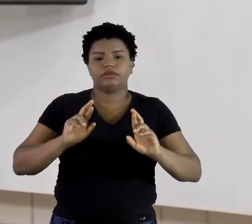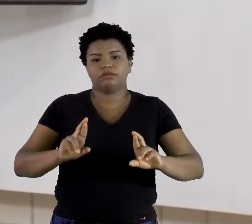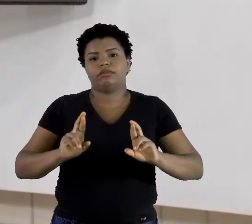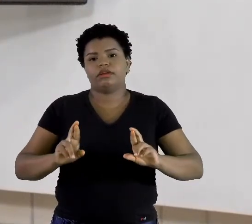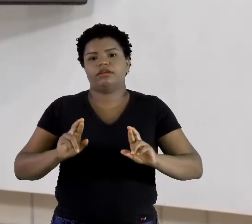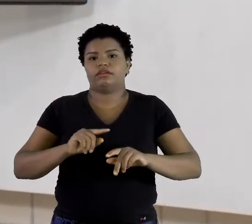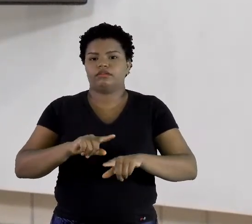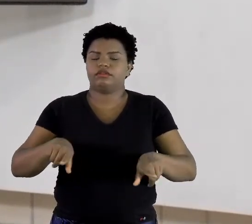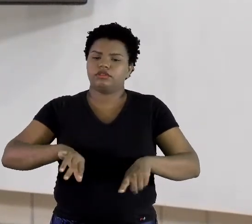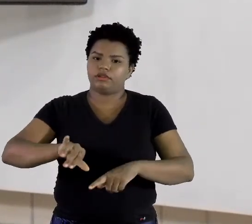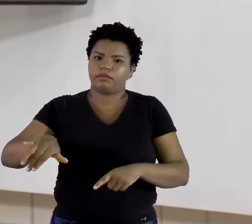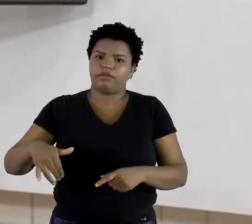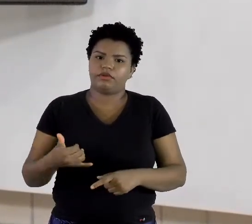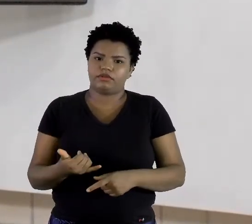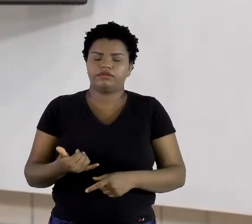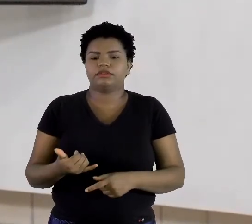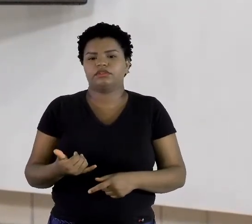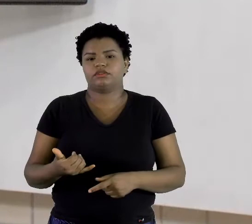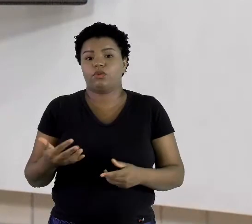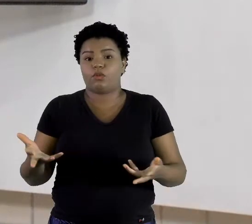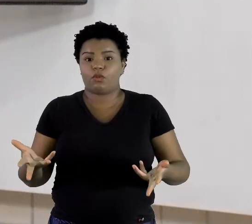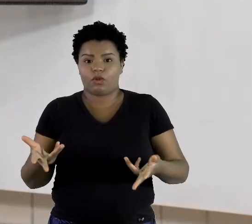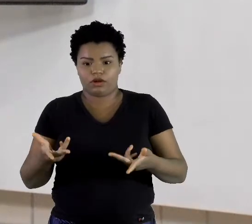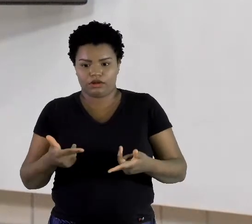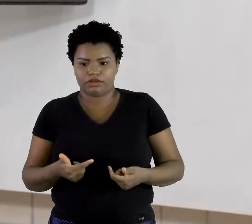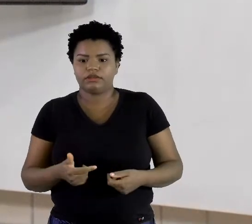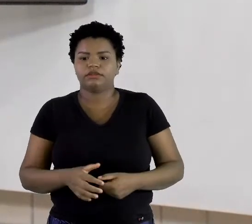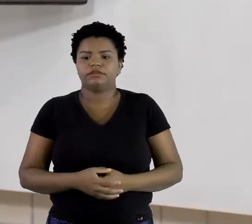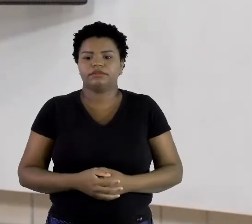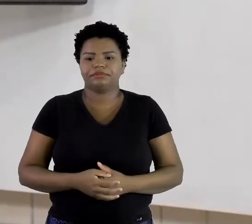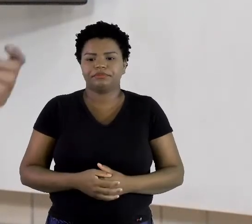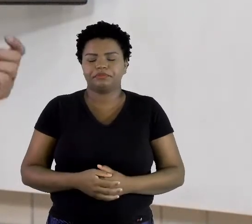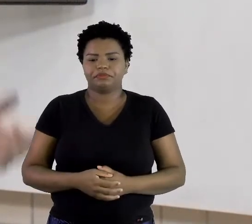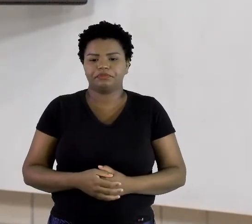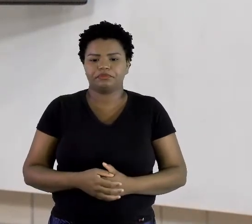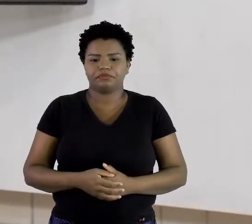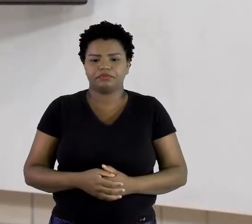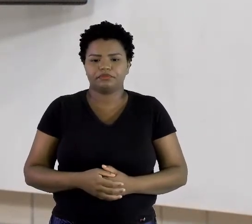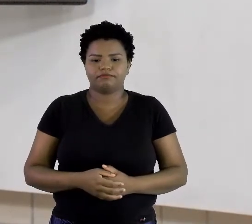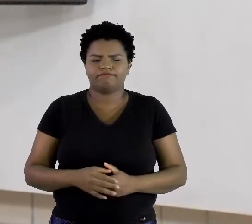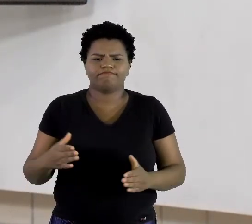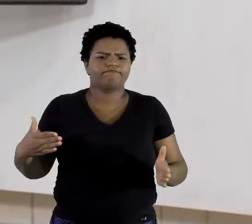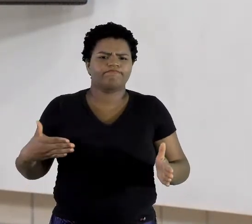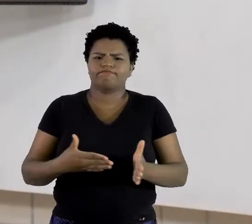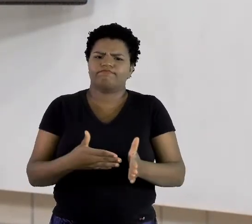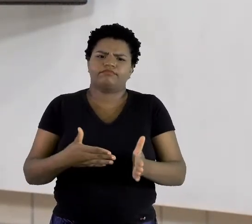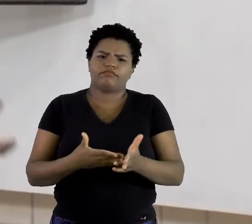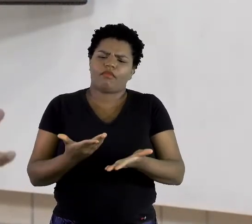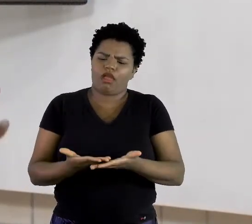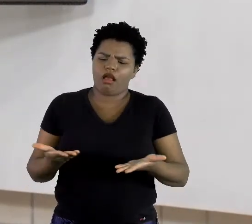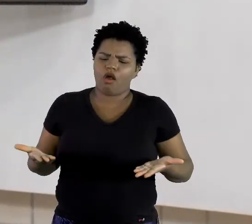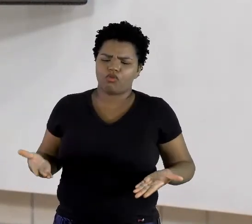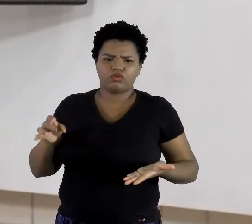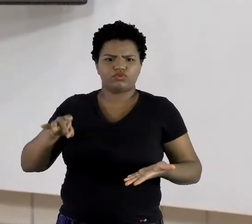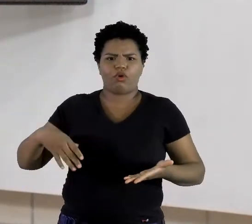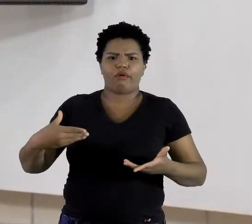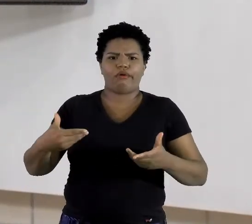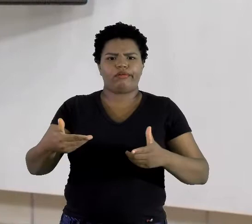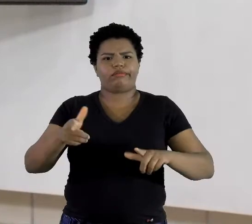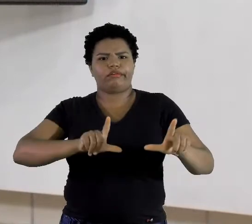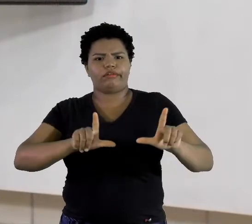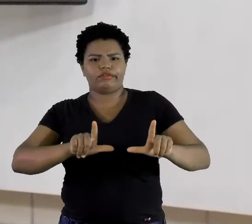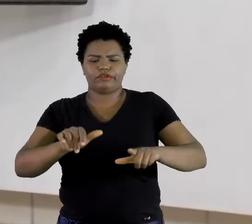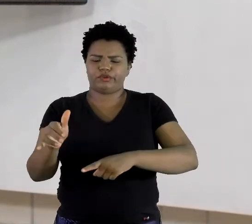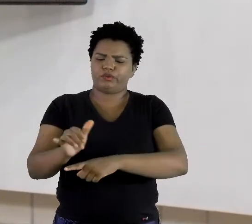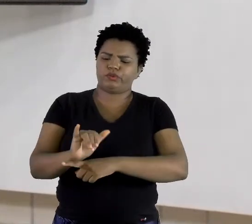tenham aproveitado com qualidade, ok? Não se limitem a essas aulas da televisão ou no YouTube, se você